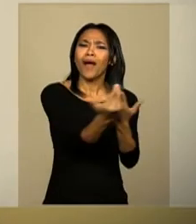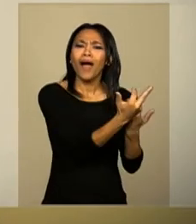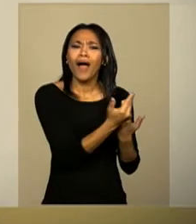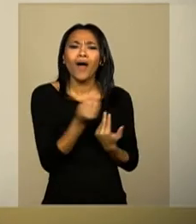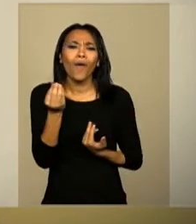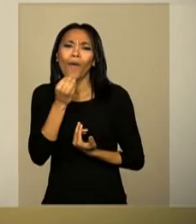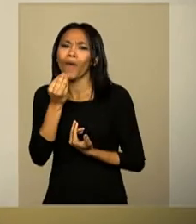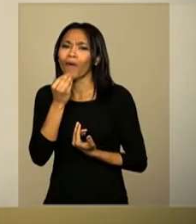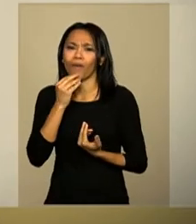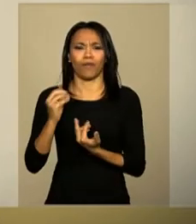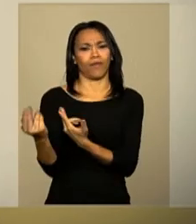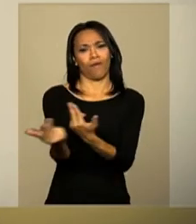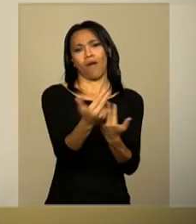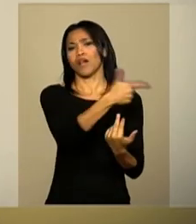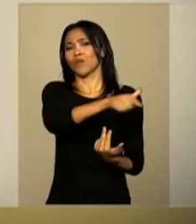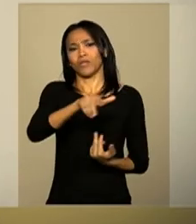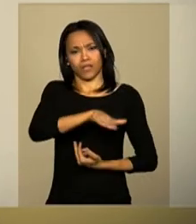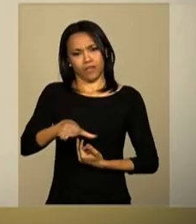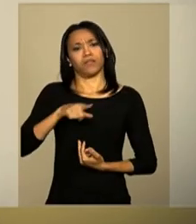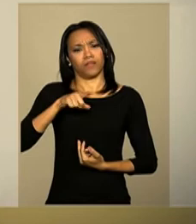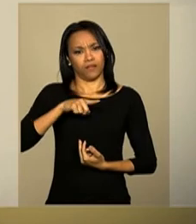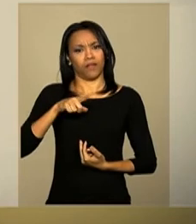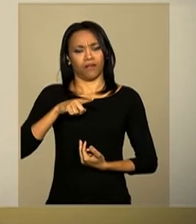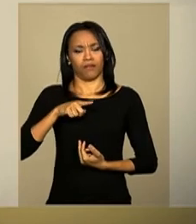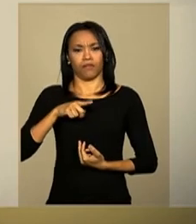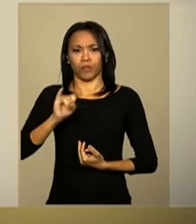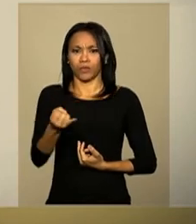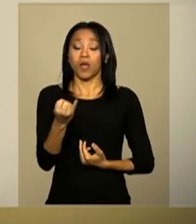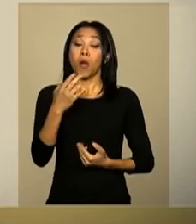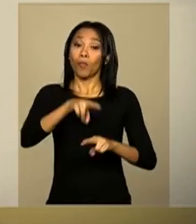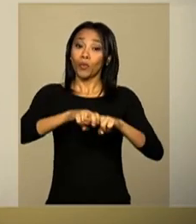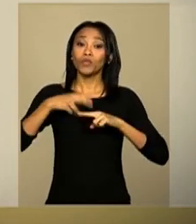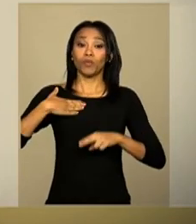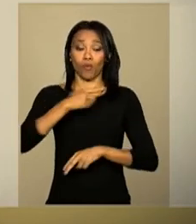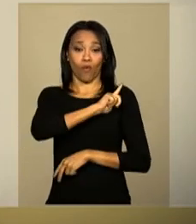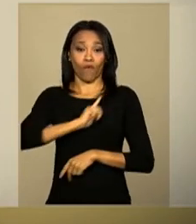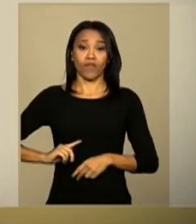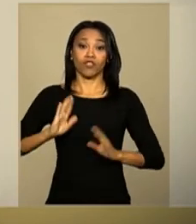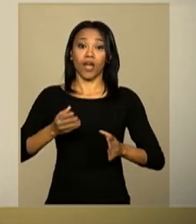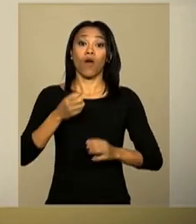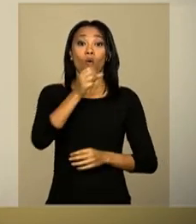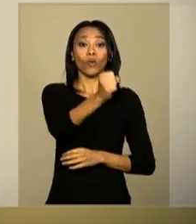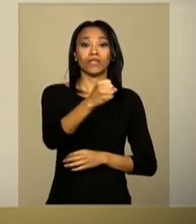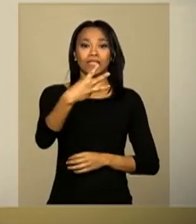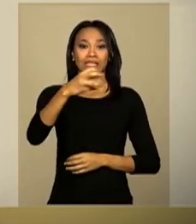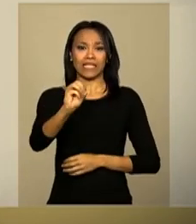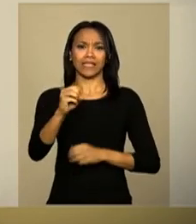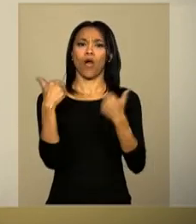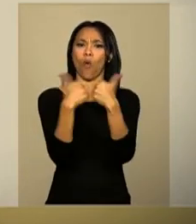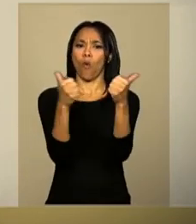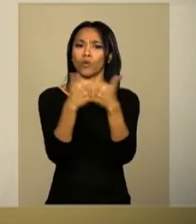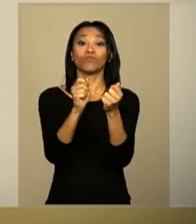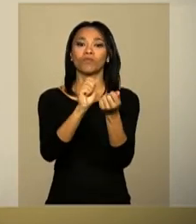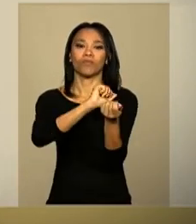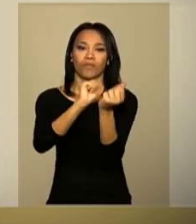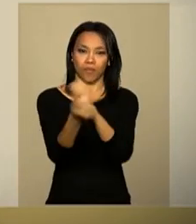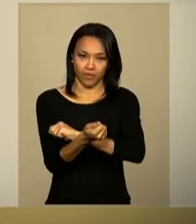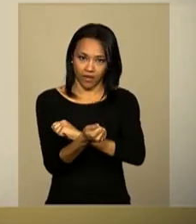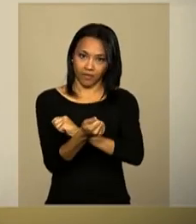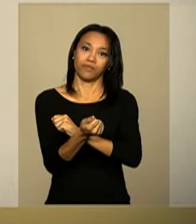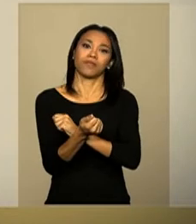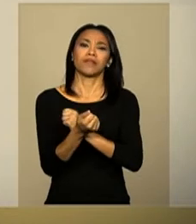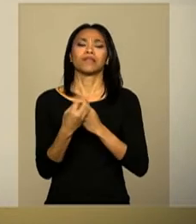que as outras crianças têm por isso que o meu governo já entregou 830 ônibus adaptados